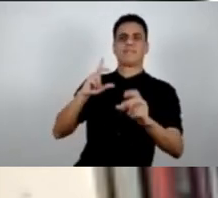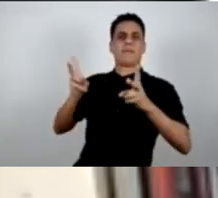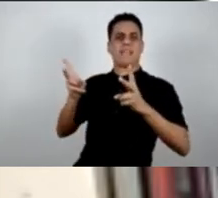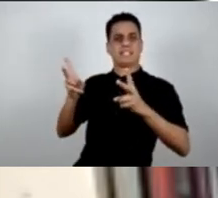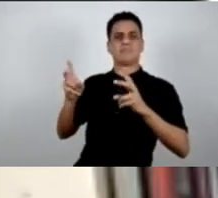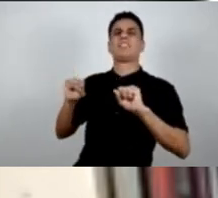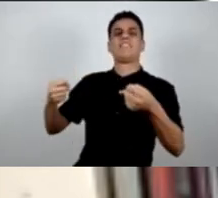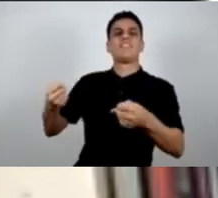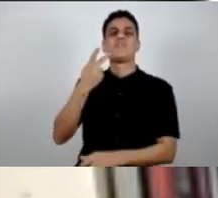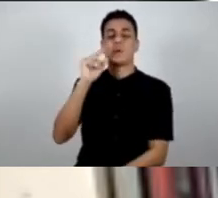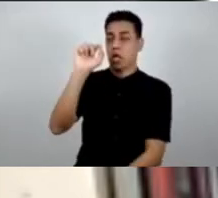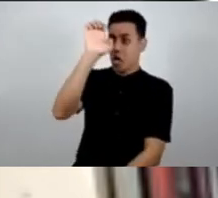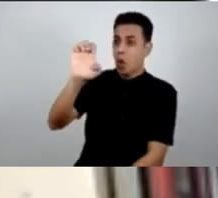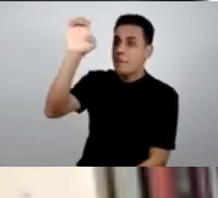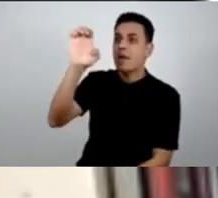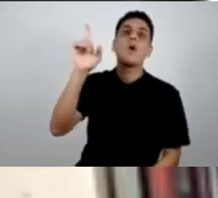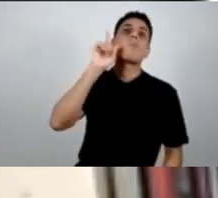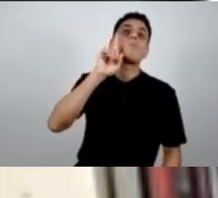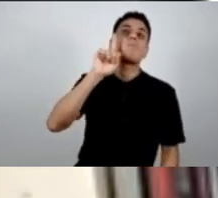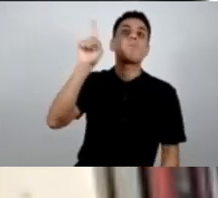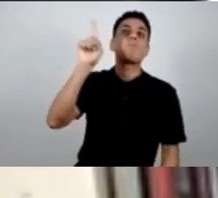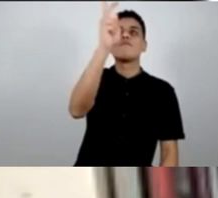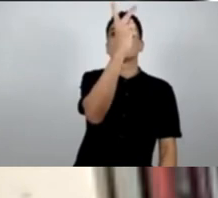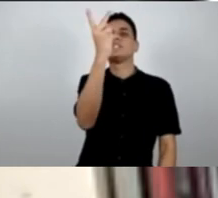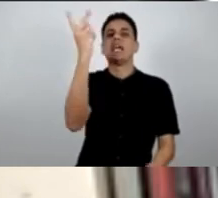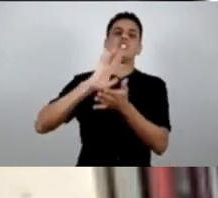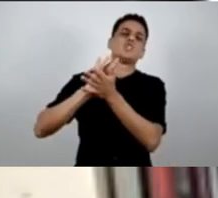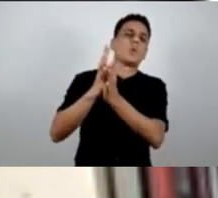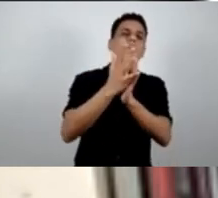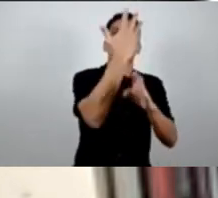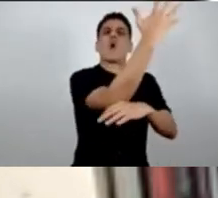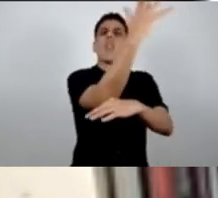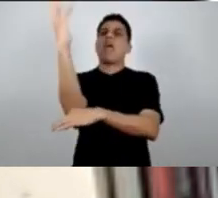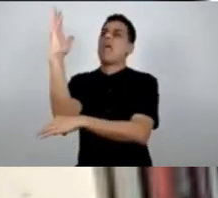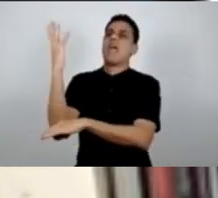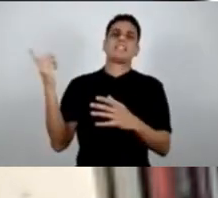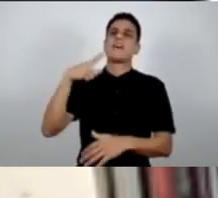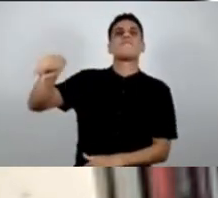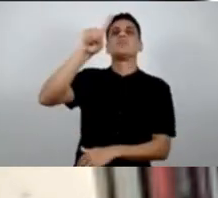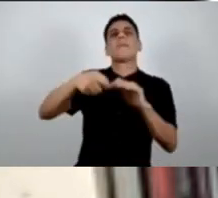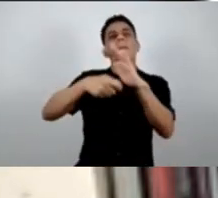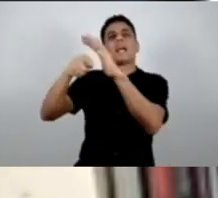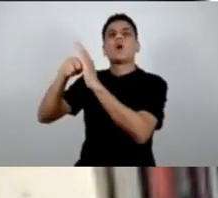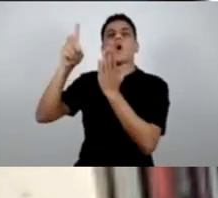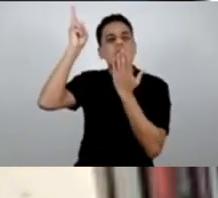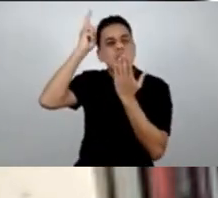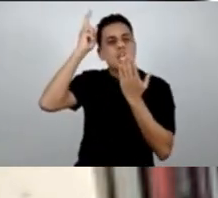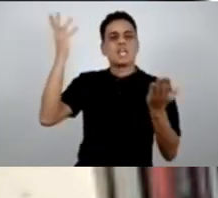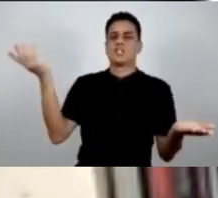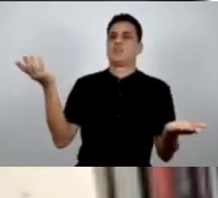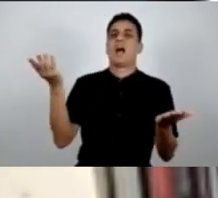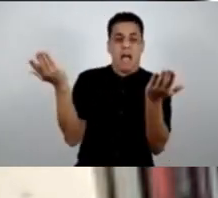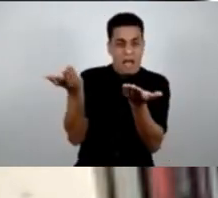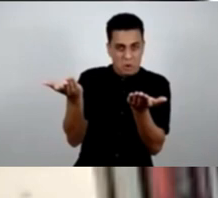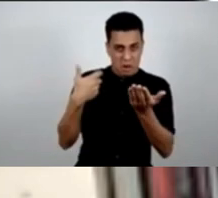Olha, europeus, americanos, vocês destruíram todas as suas florestas, mataram seus índios, não é? Escravizaram, agora vocês